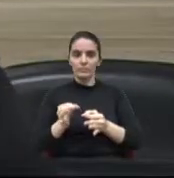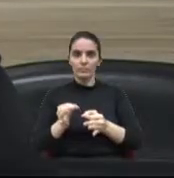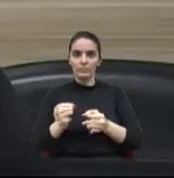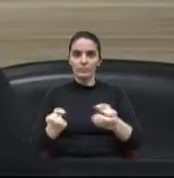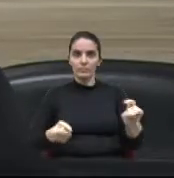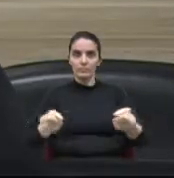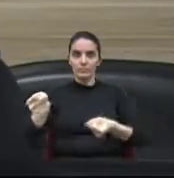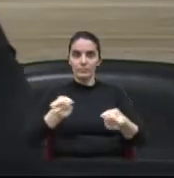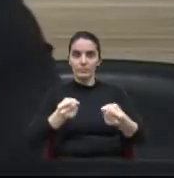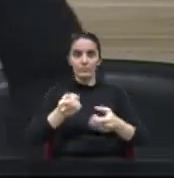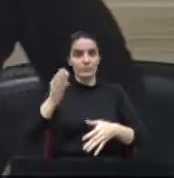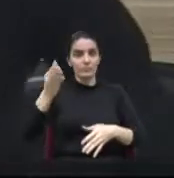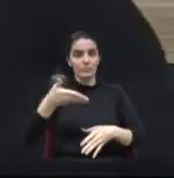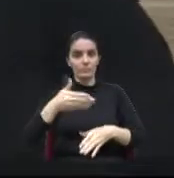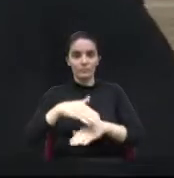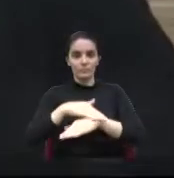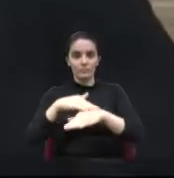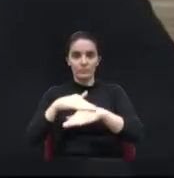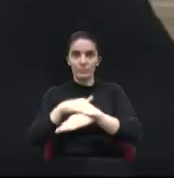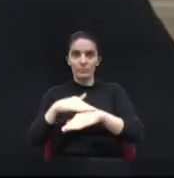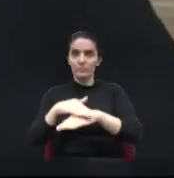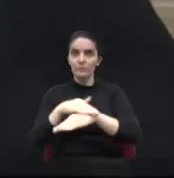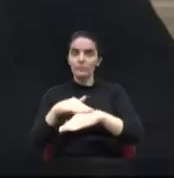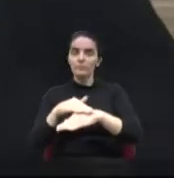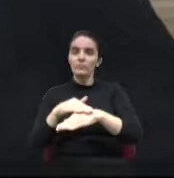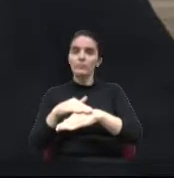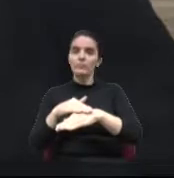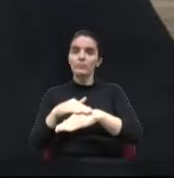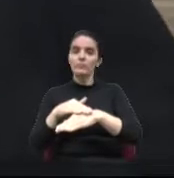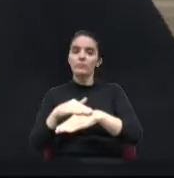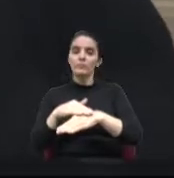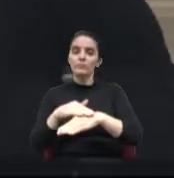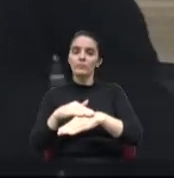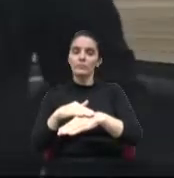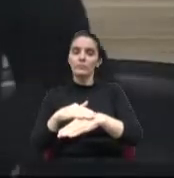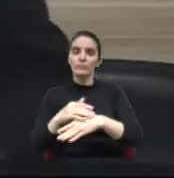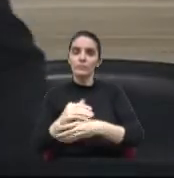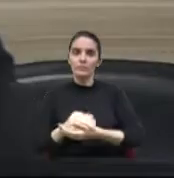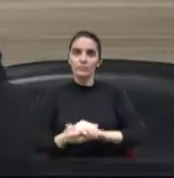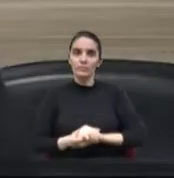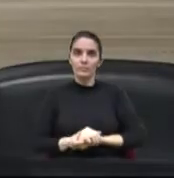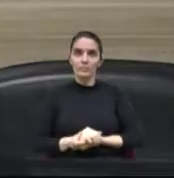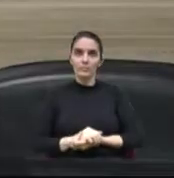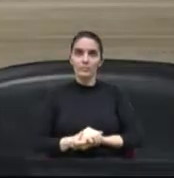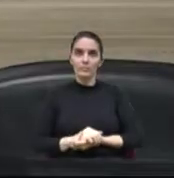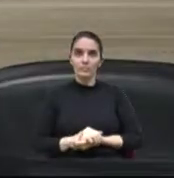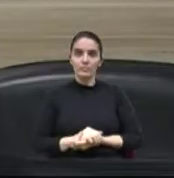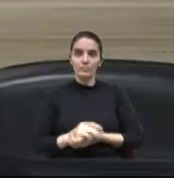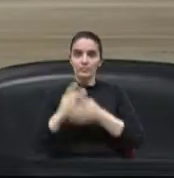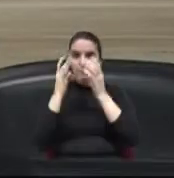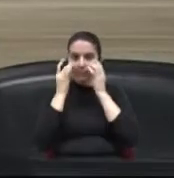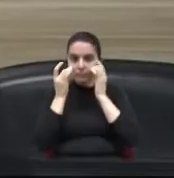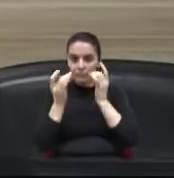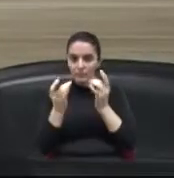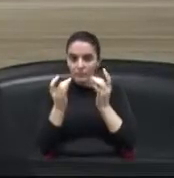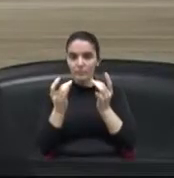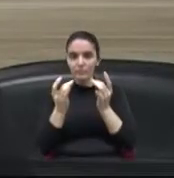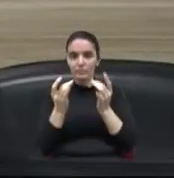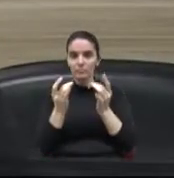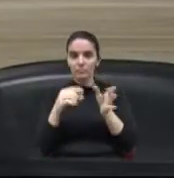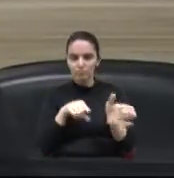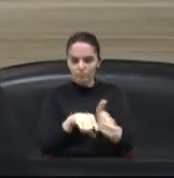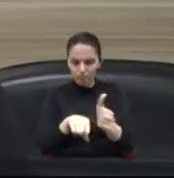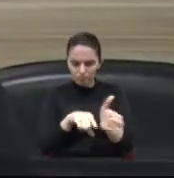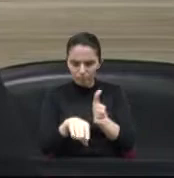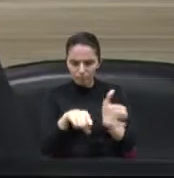a intenção de falar com os senhores vereadores para que pudesse atentar e estudar a